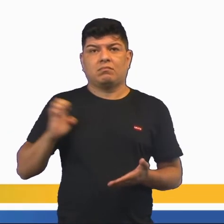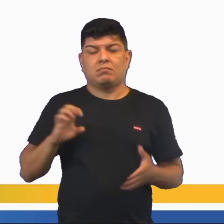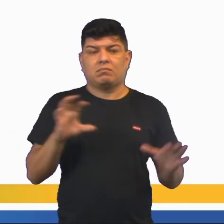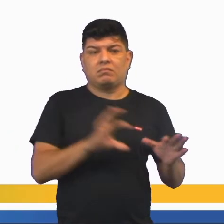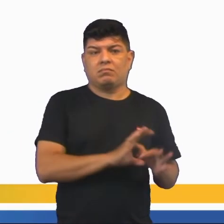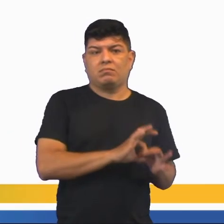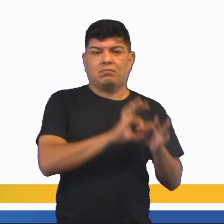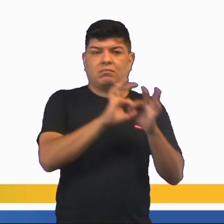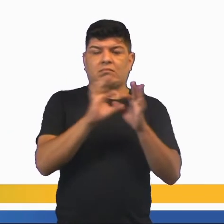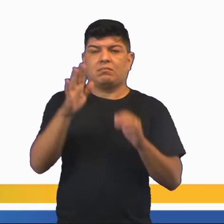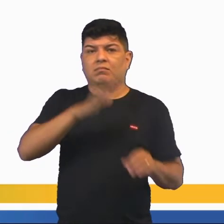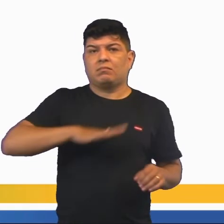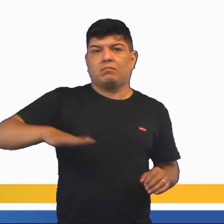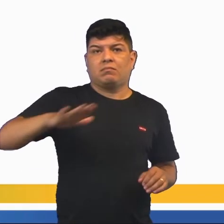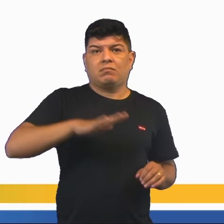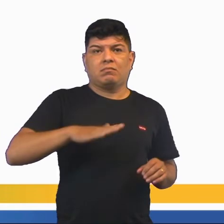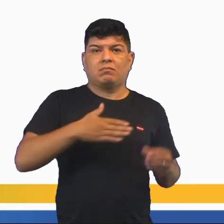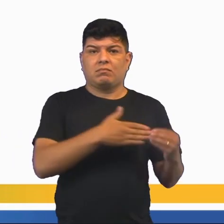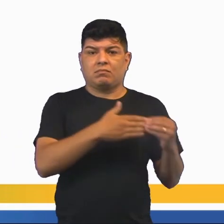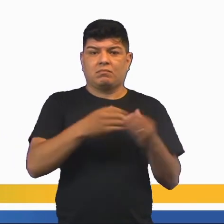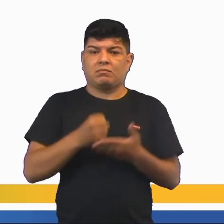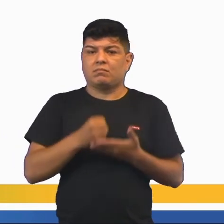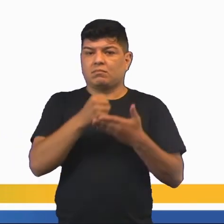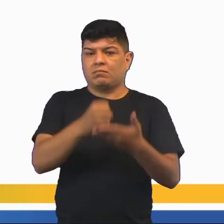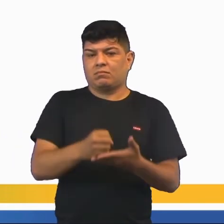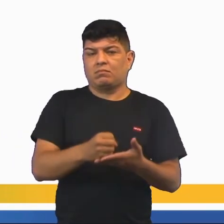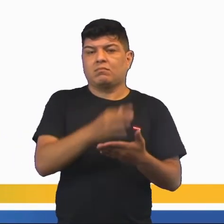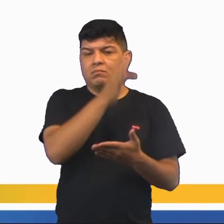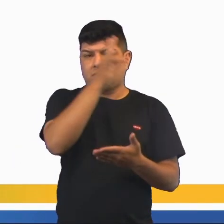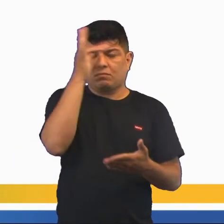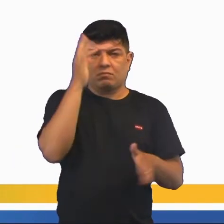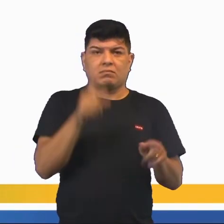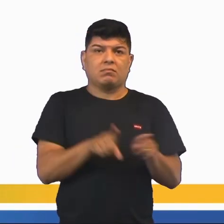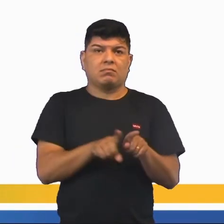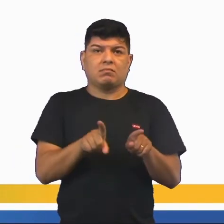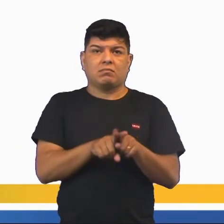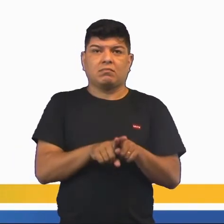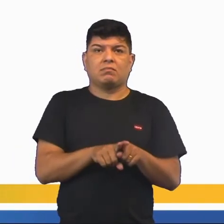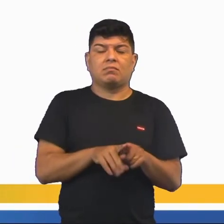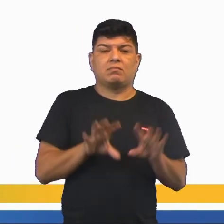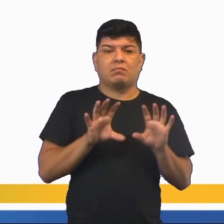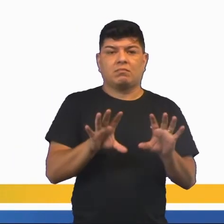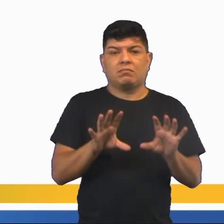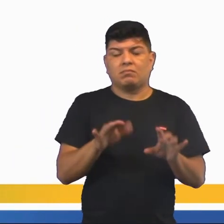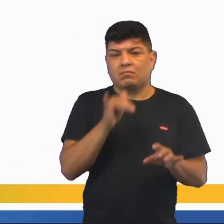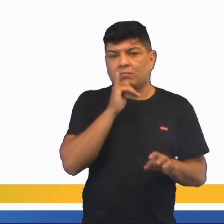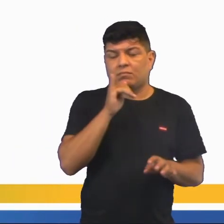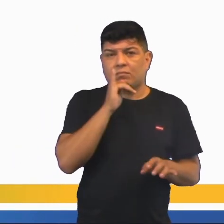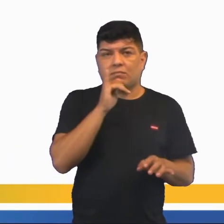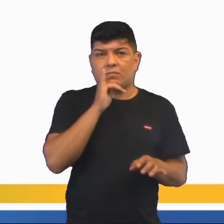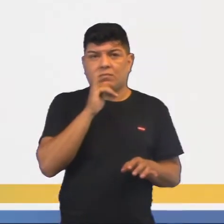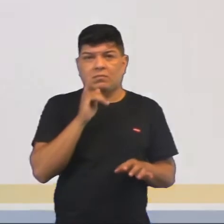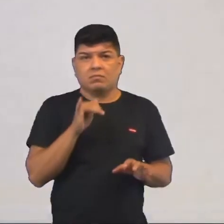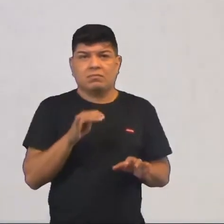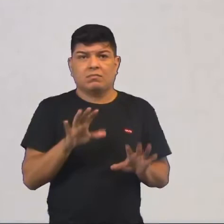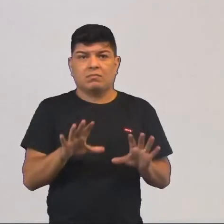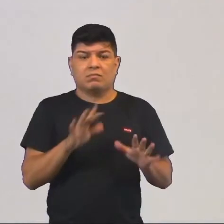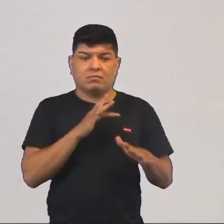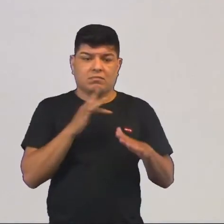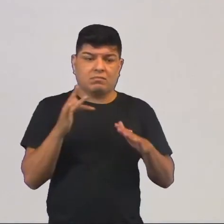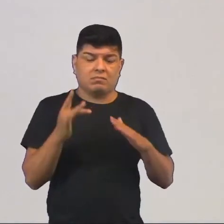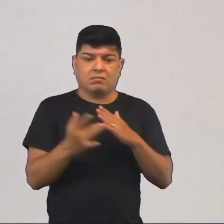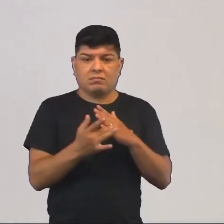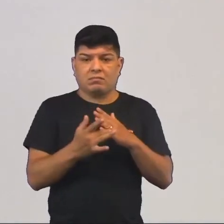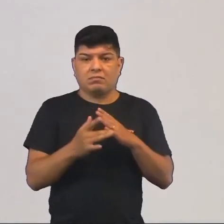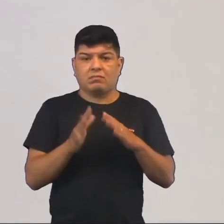seu contexto geral, deve vir em apoio à ética filosófica, para que isso seja um exemplo quando a mídia